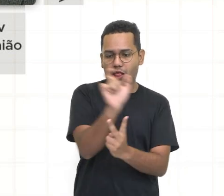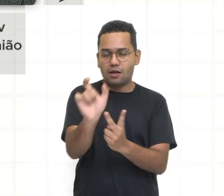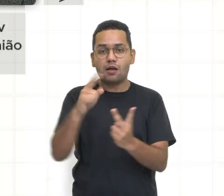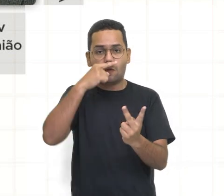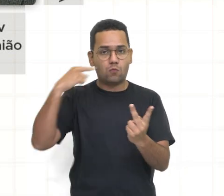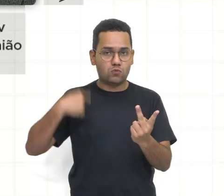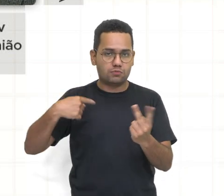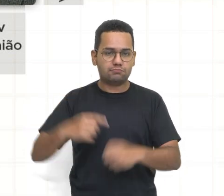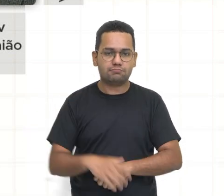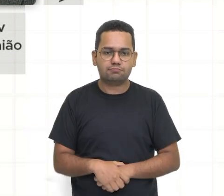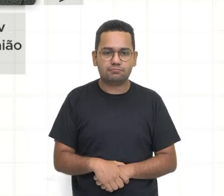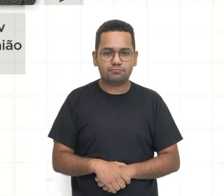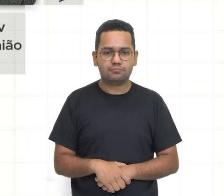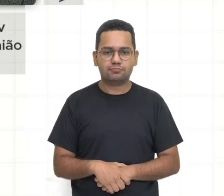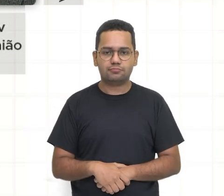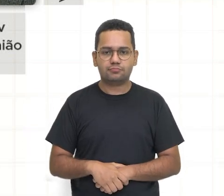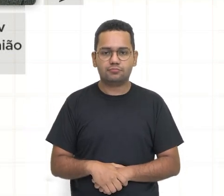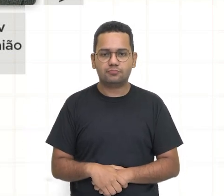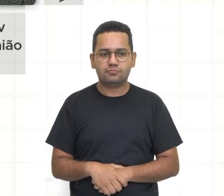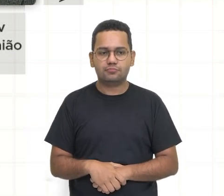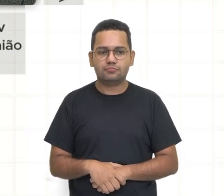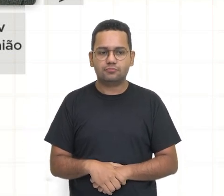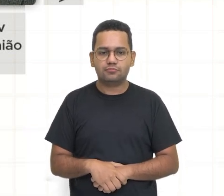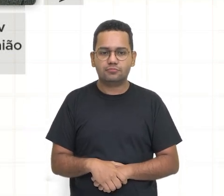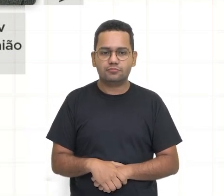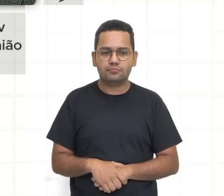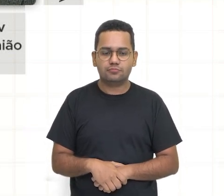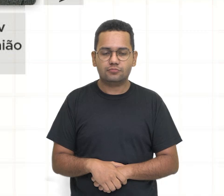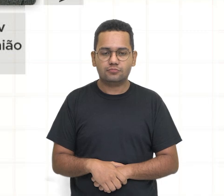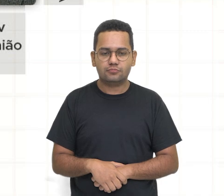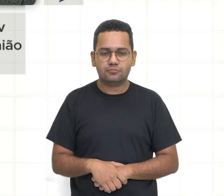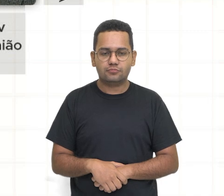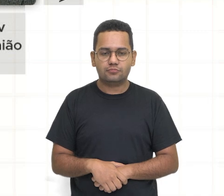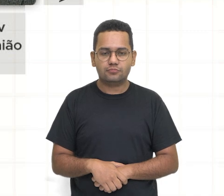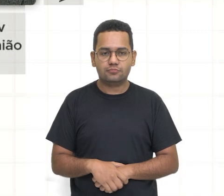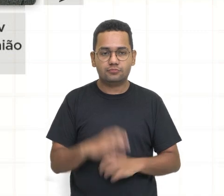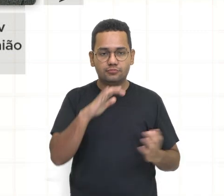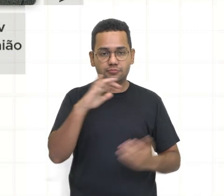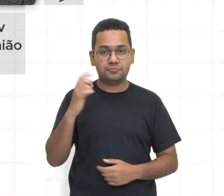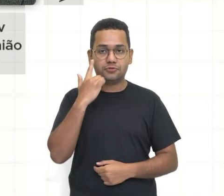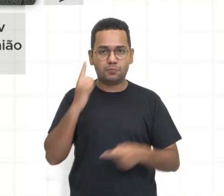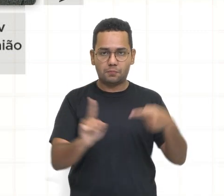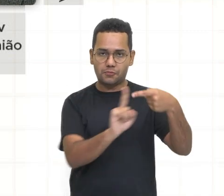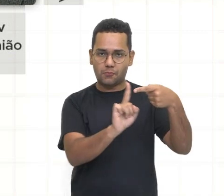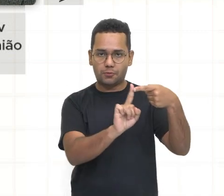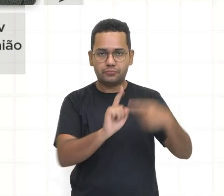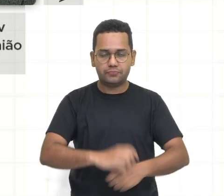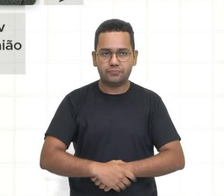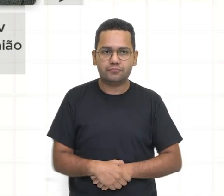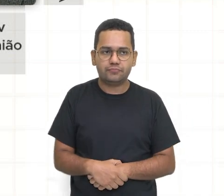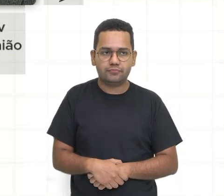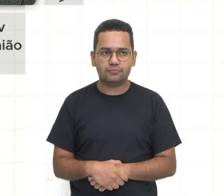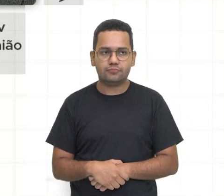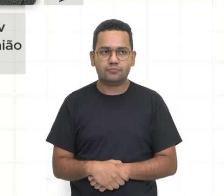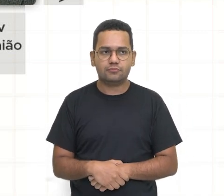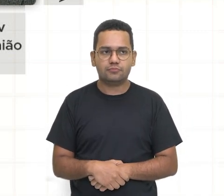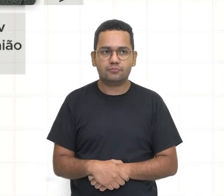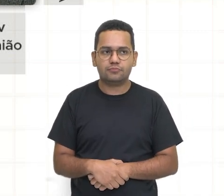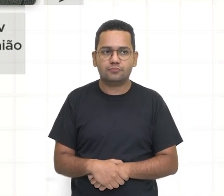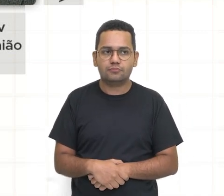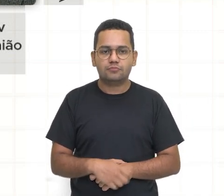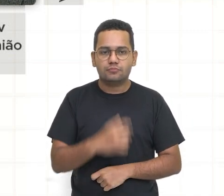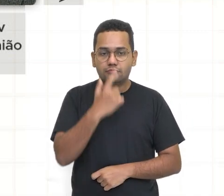Perestroika e a Glasnost. A gente vai começar a entender agora, primeiramente, a